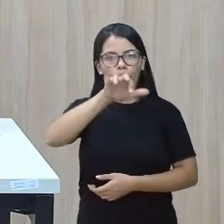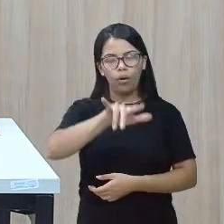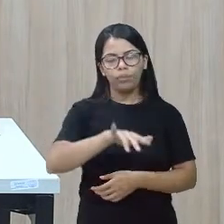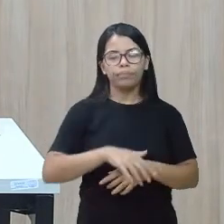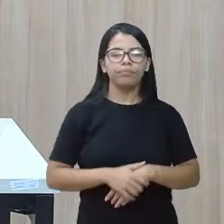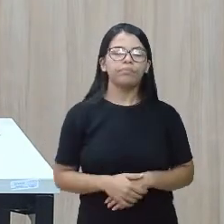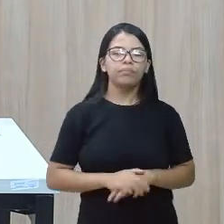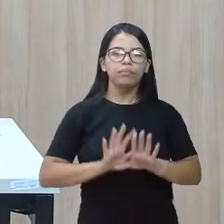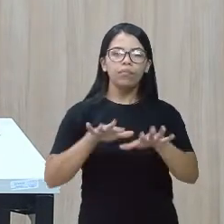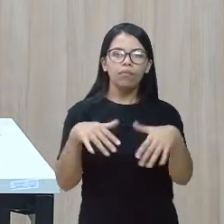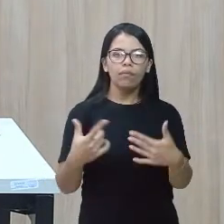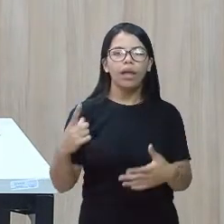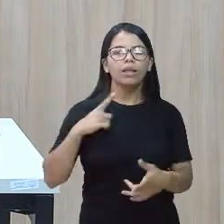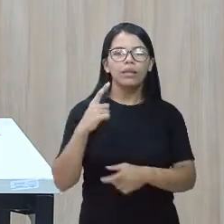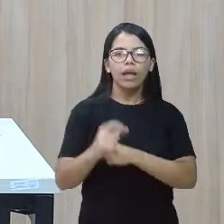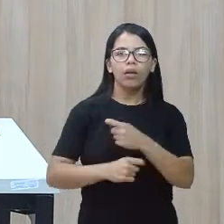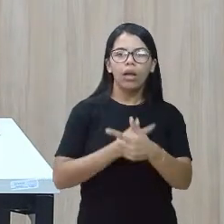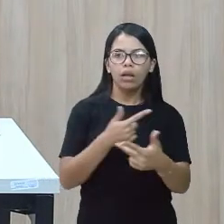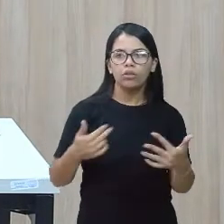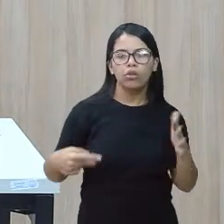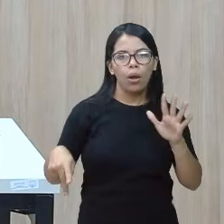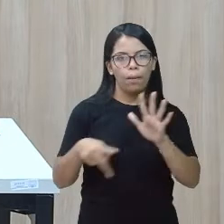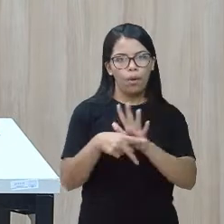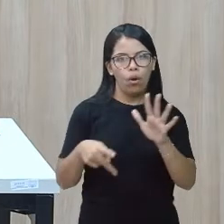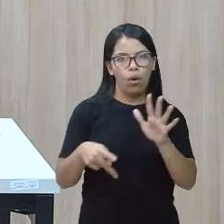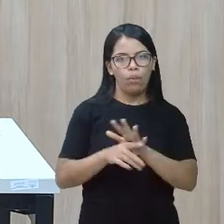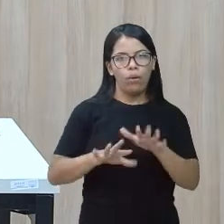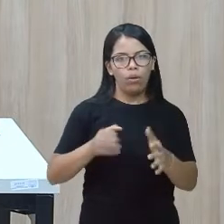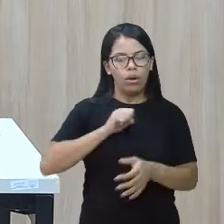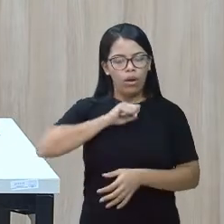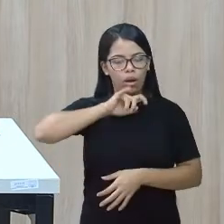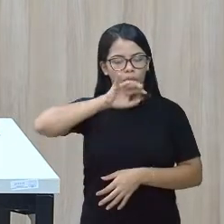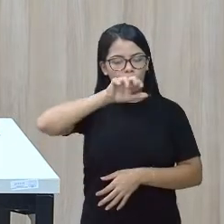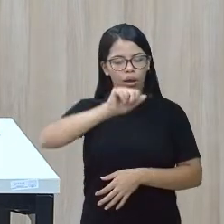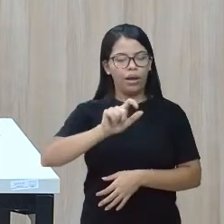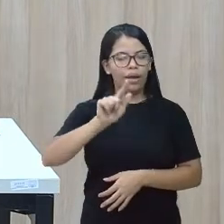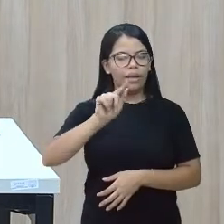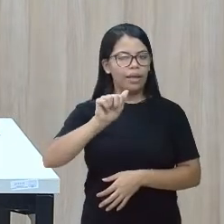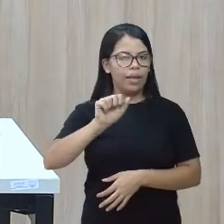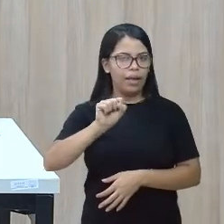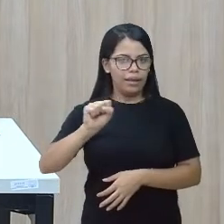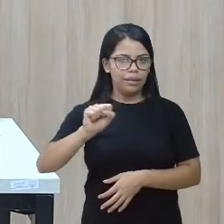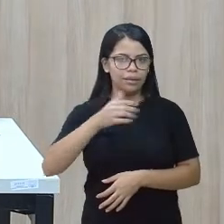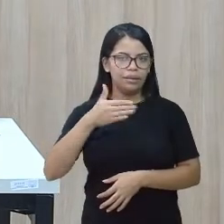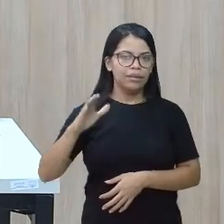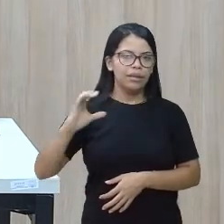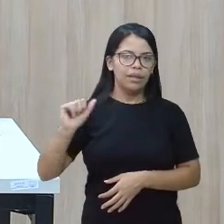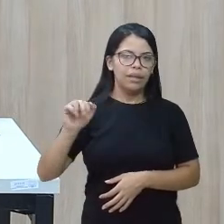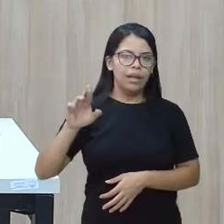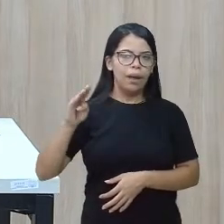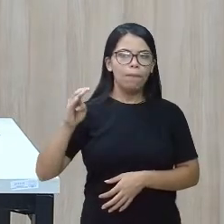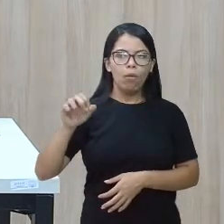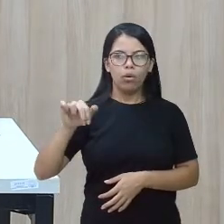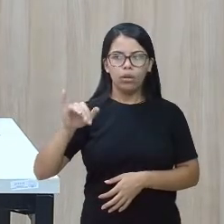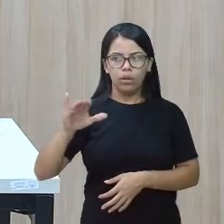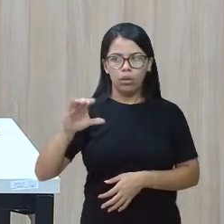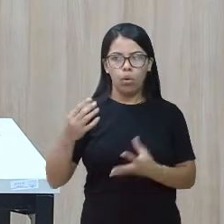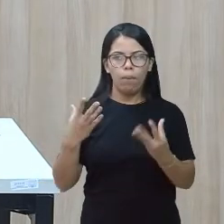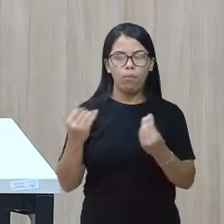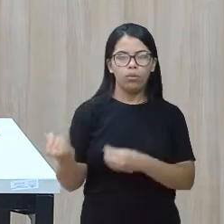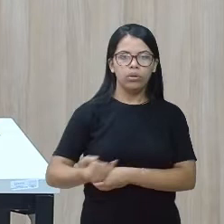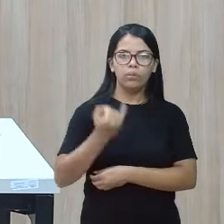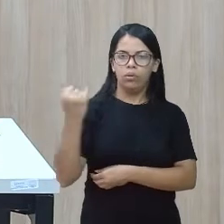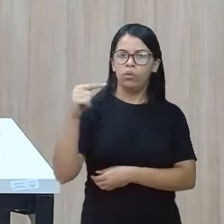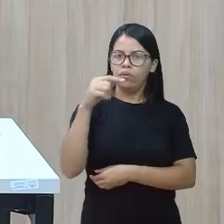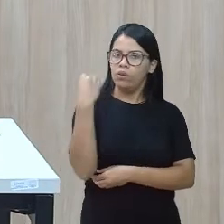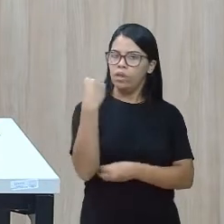nós vamos ter aí o resíduo, que seria o gás carbônico, e a gente vai aí eliminar. Então, é muito importante que vocês coloquem